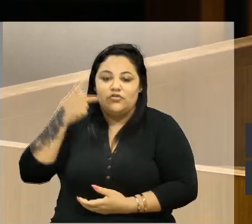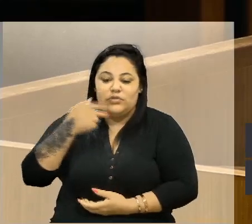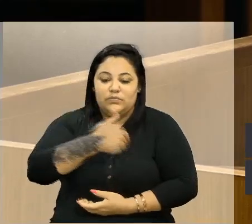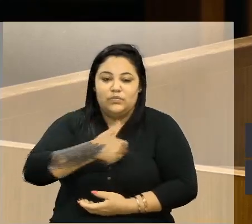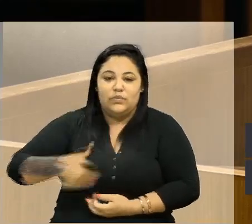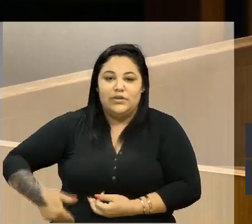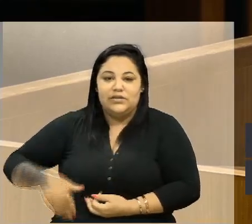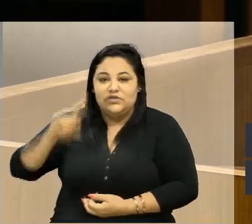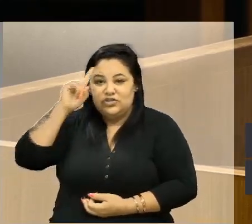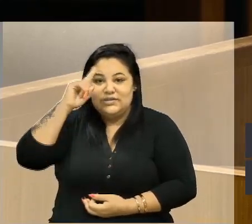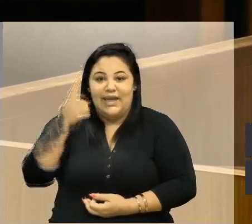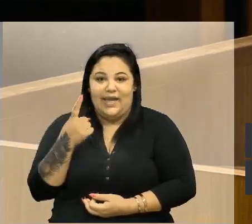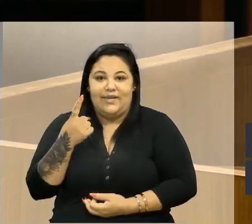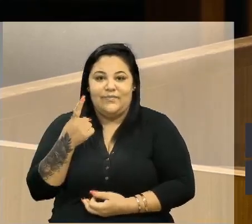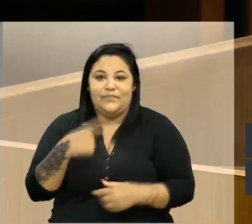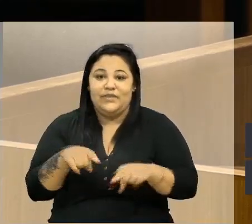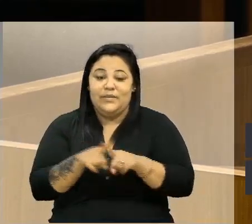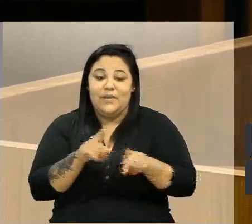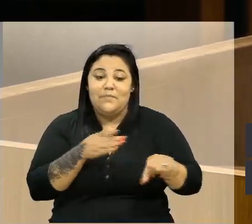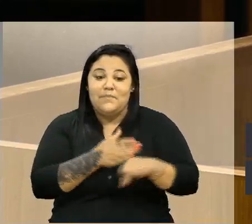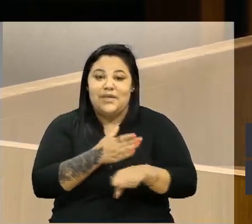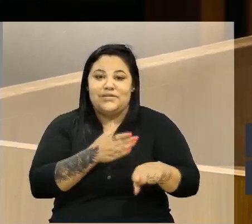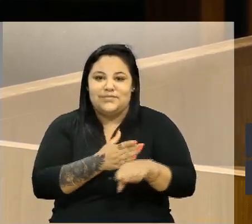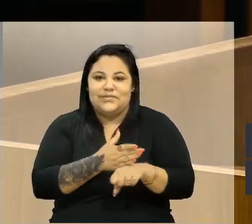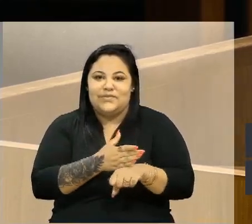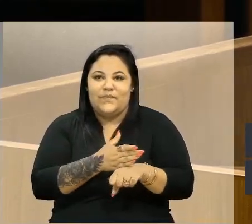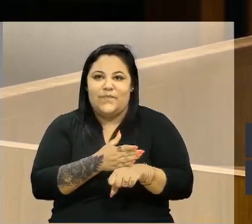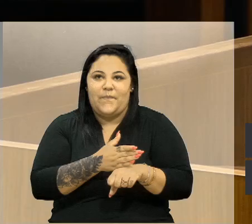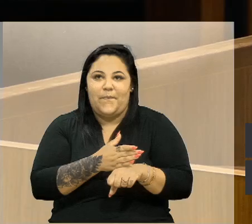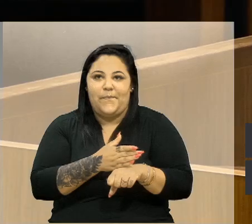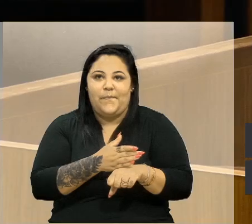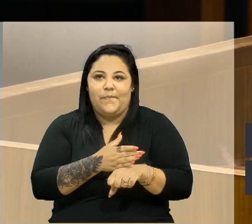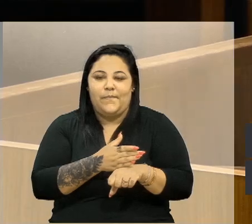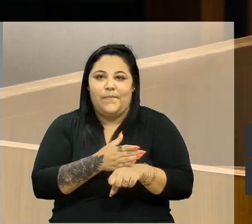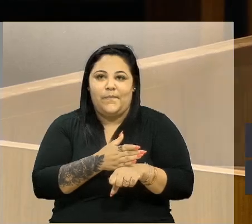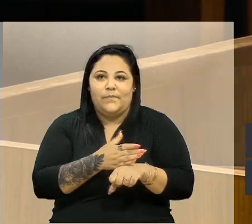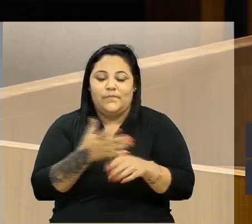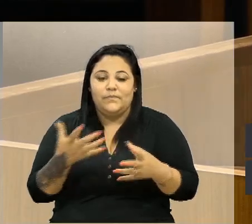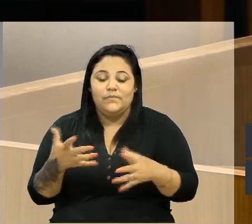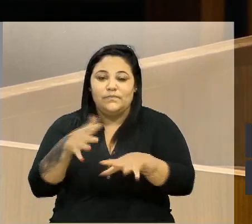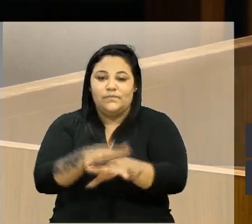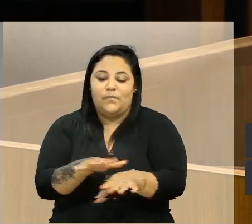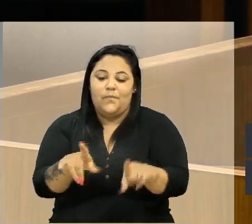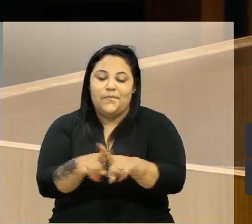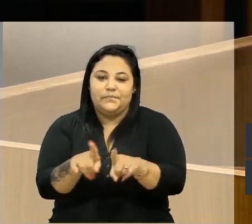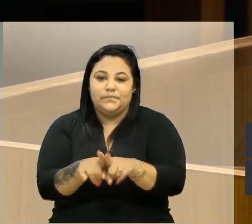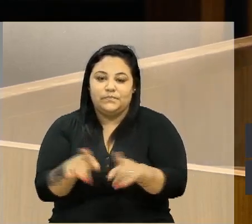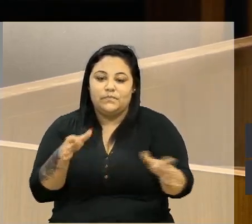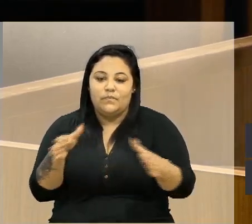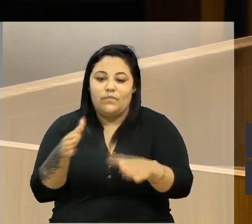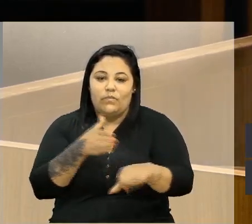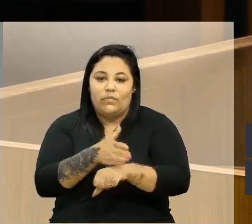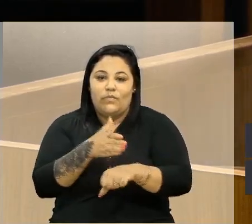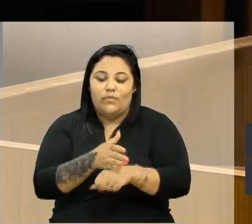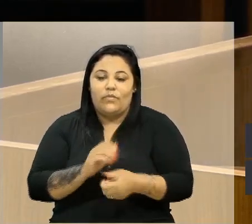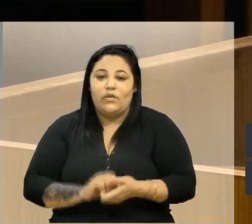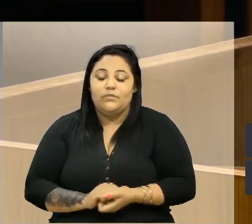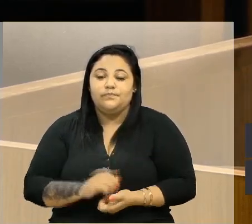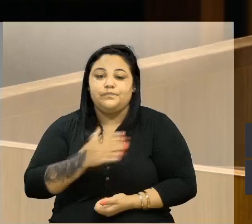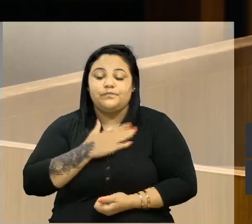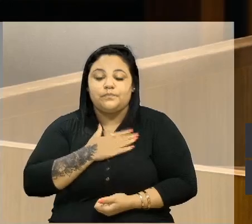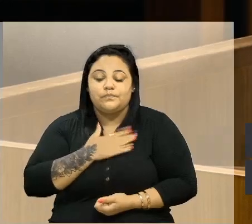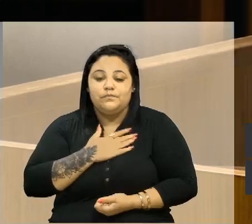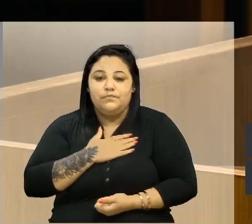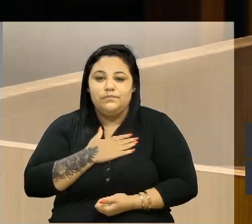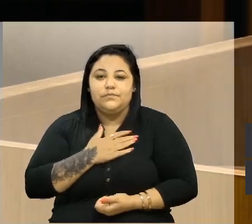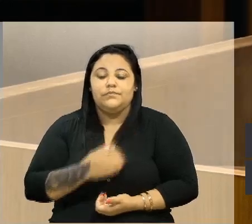de ideias, mas sim participativa e includentes neste processo. Então, isso, para mim,